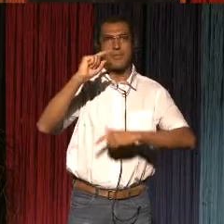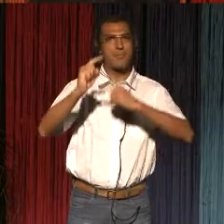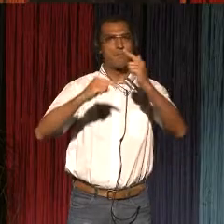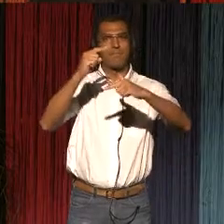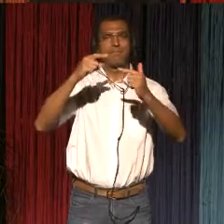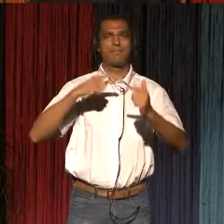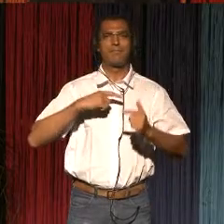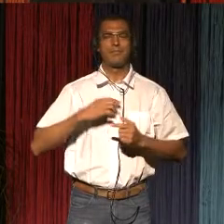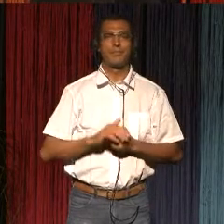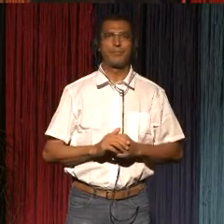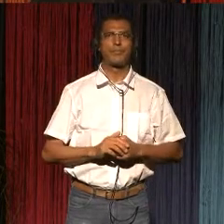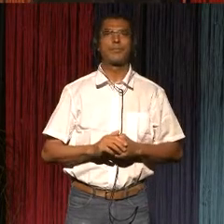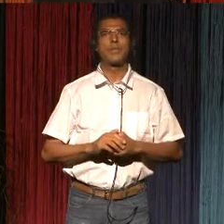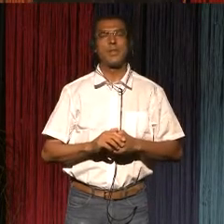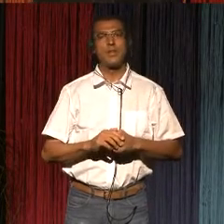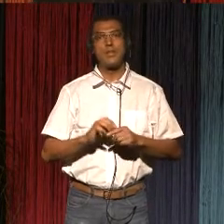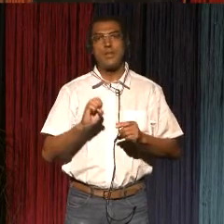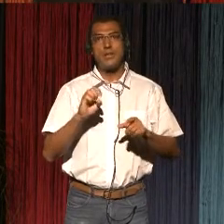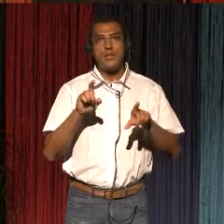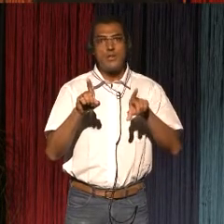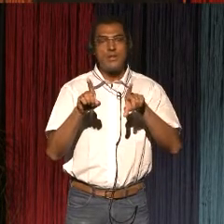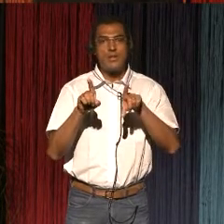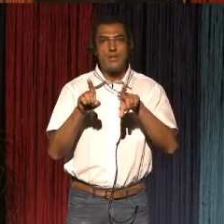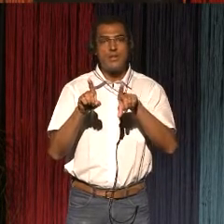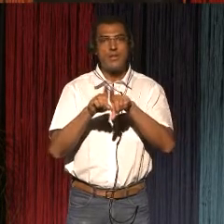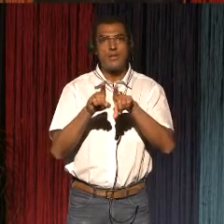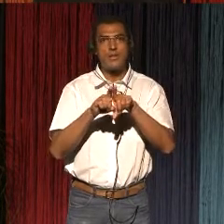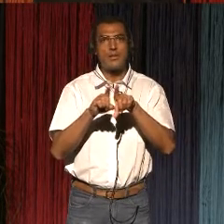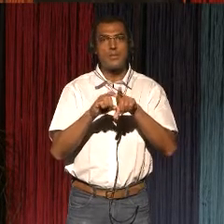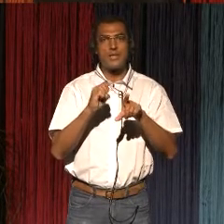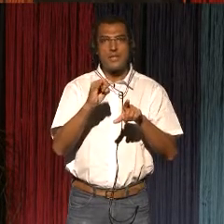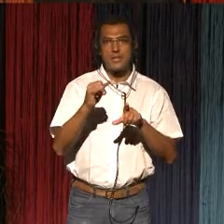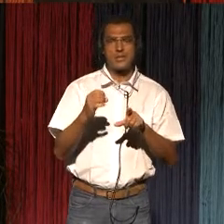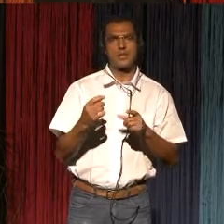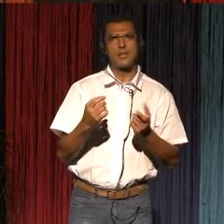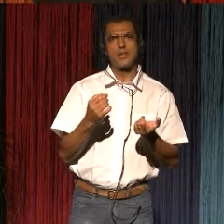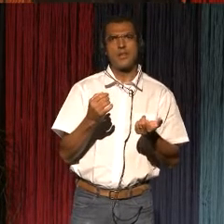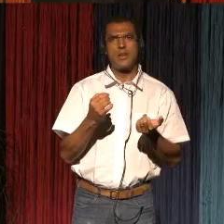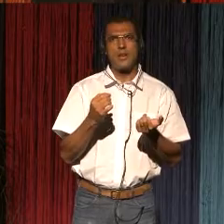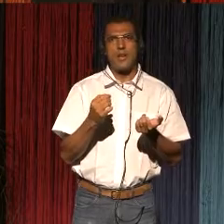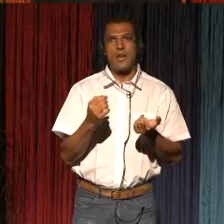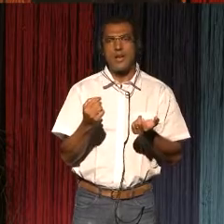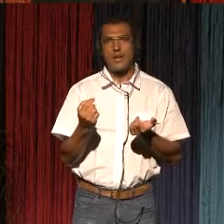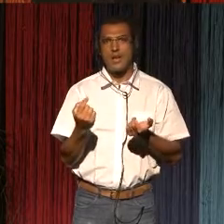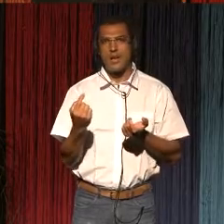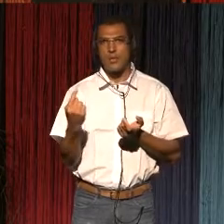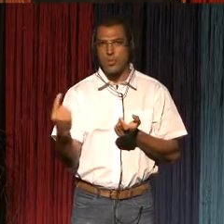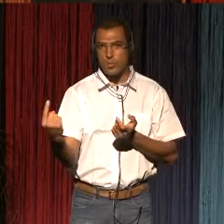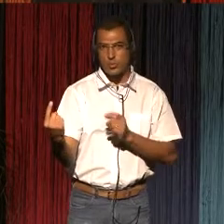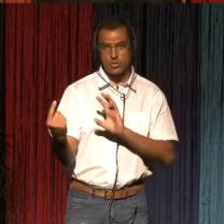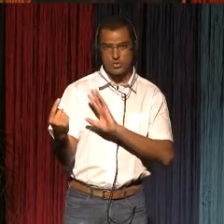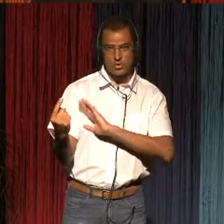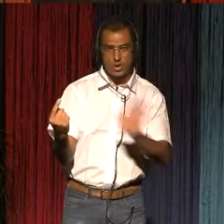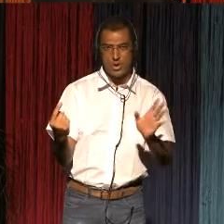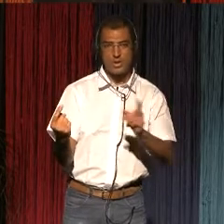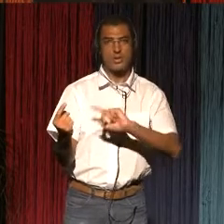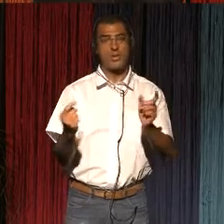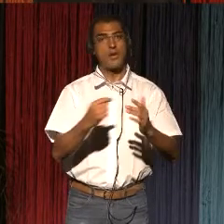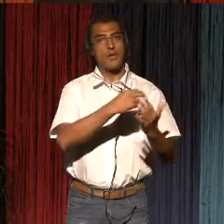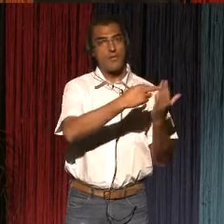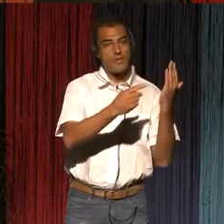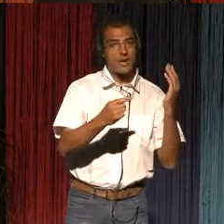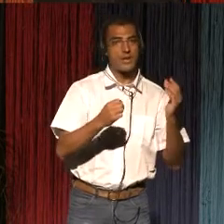fator isoladamente é provavelmente não suficiente para atingir os melhores resultados. As atividades